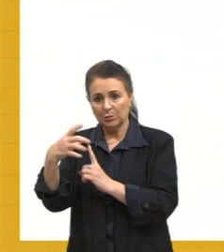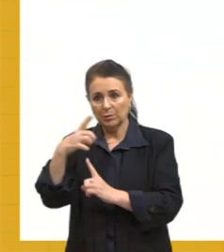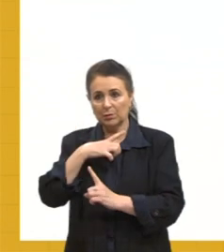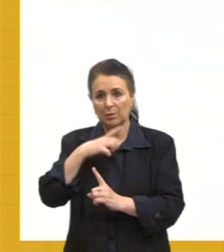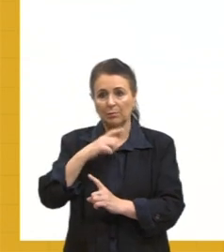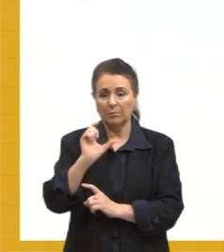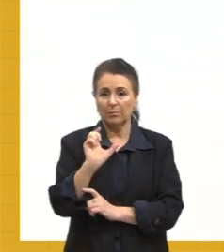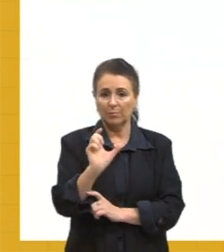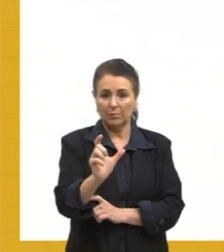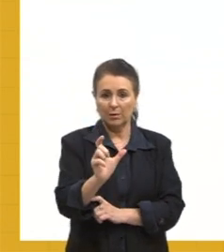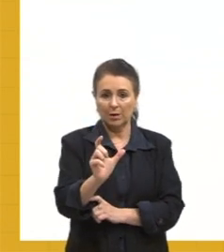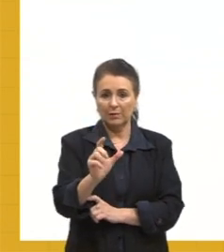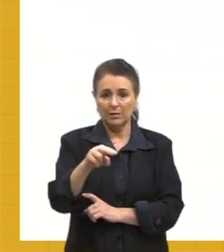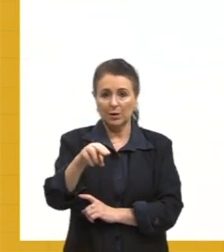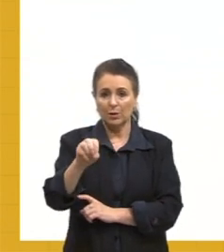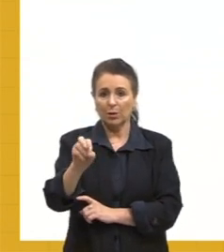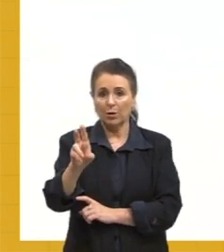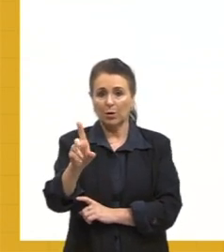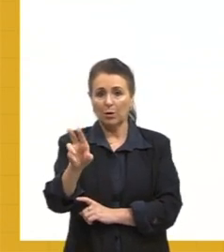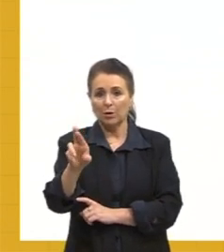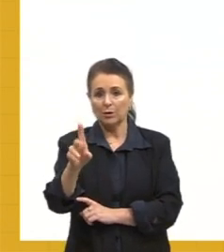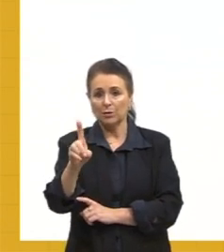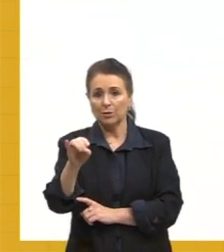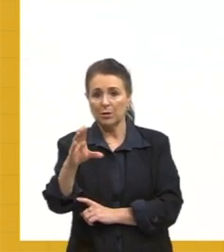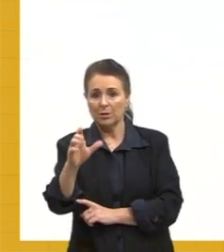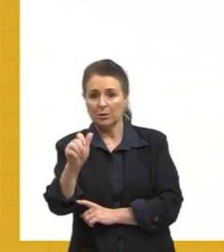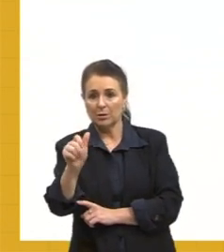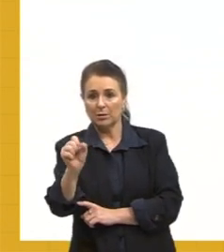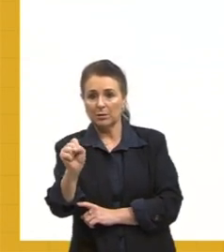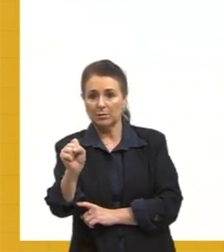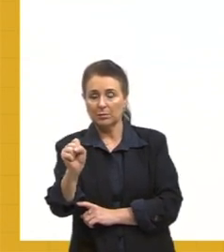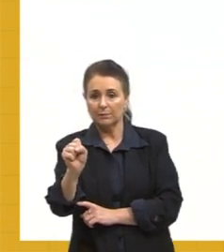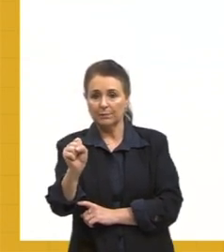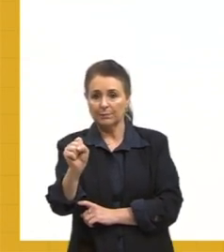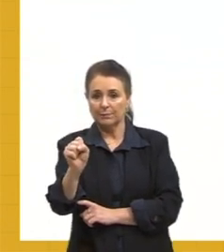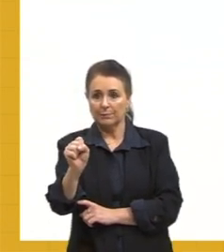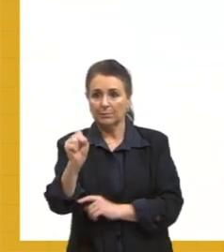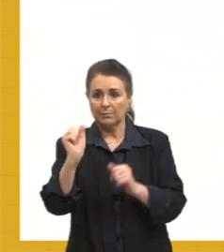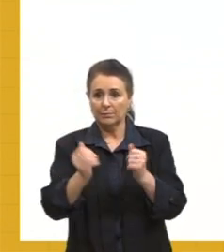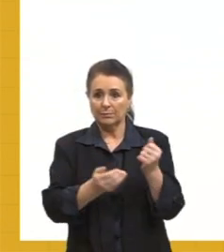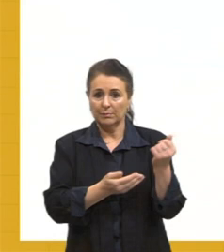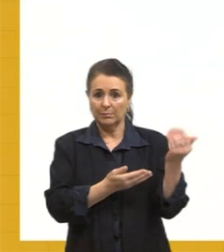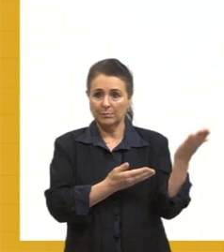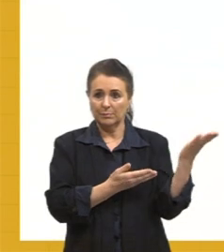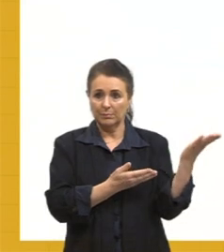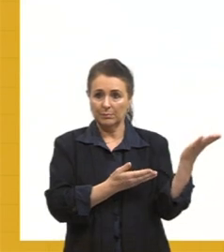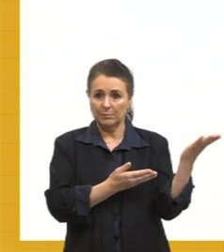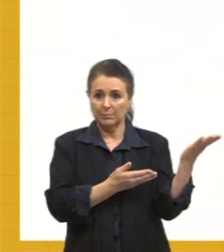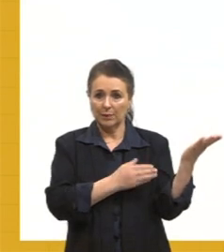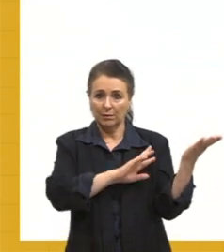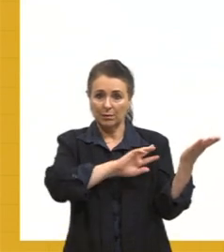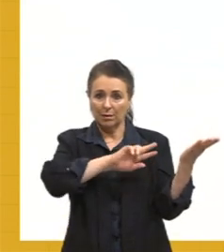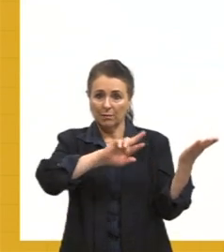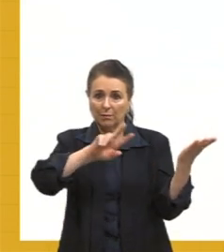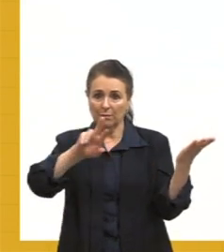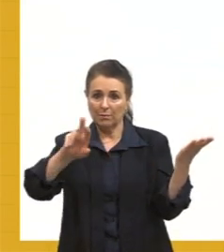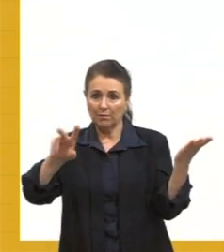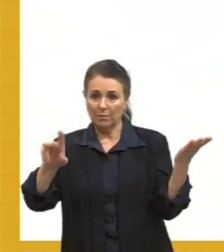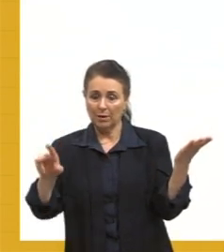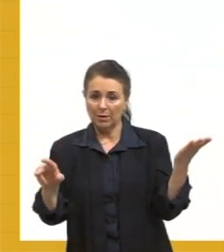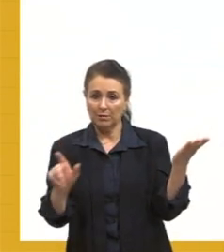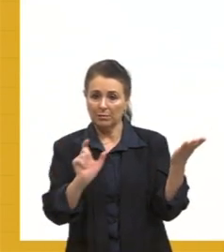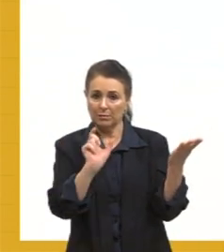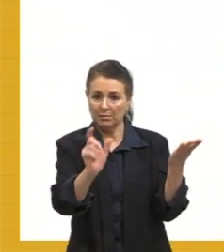palavras nórdicas não sei se você sabem mas cake é de origem nórdico répia de origem nórdico né